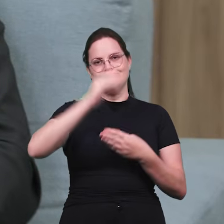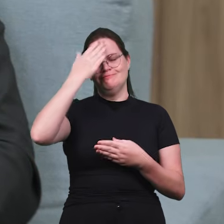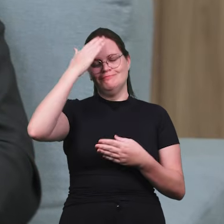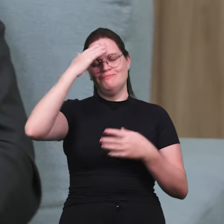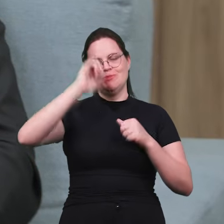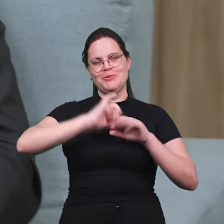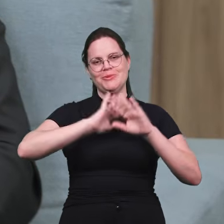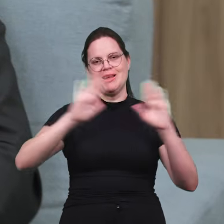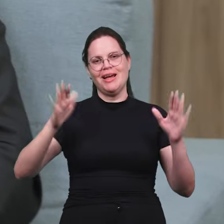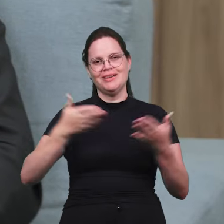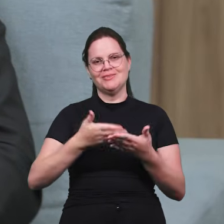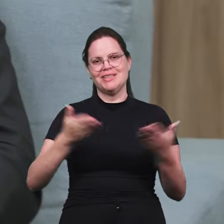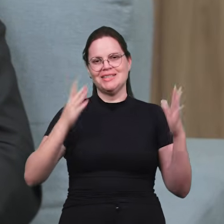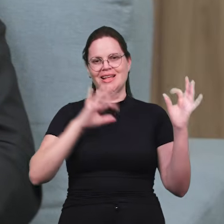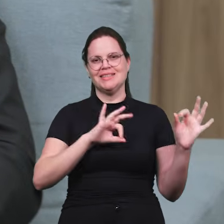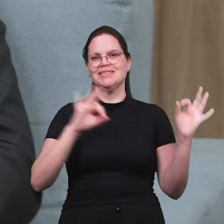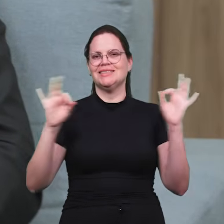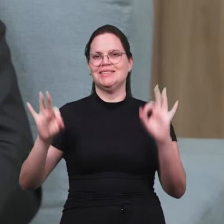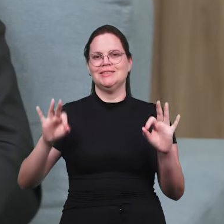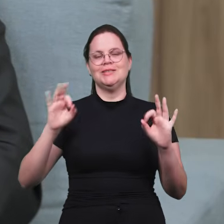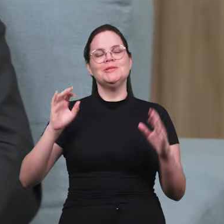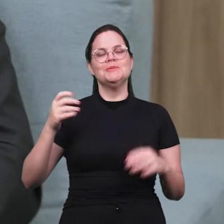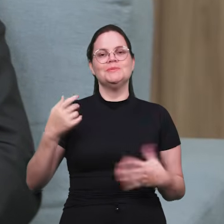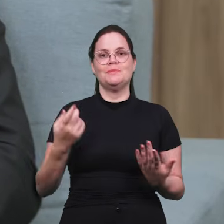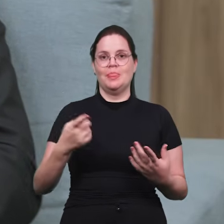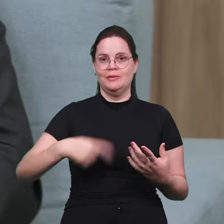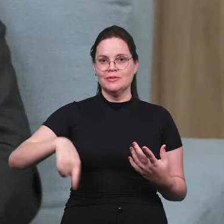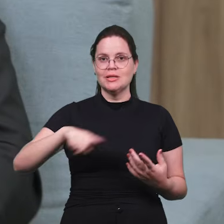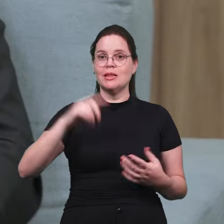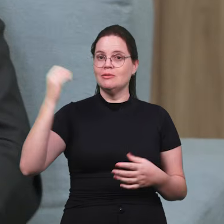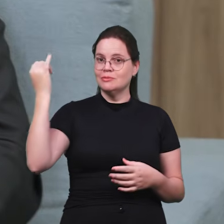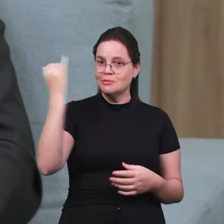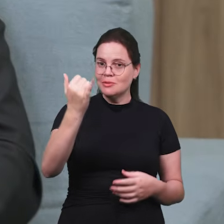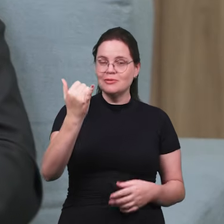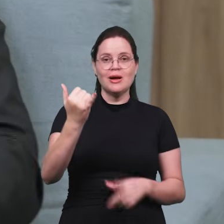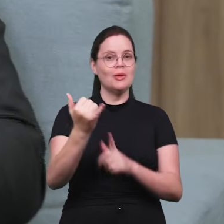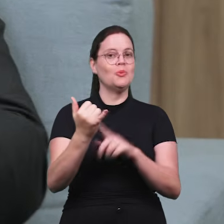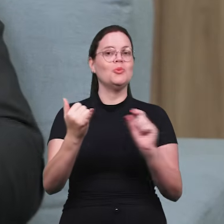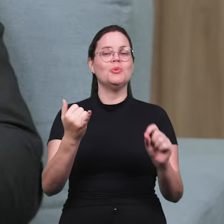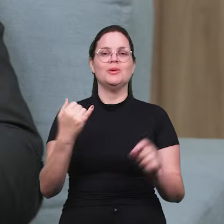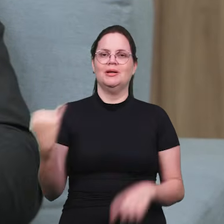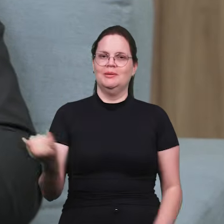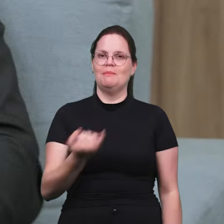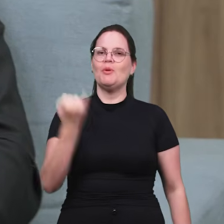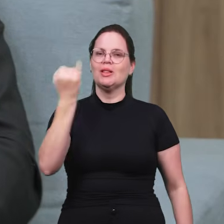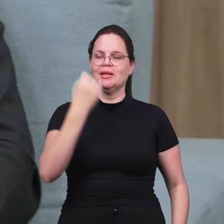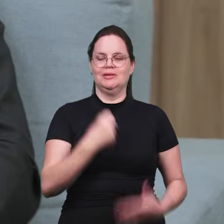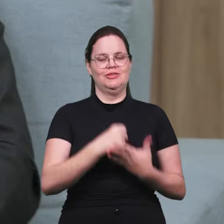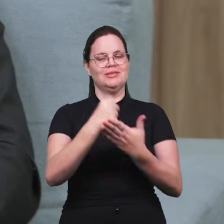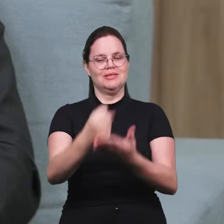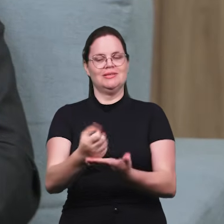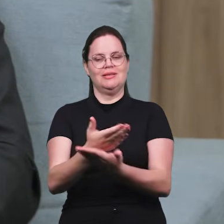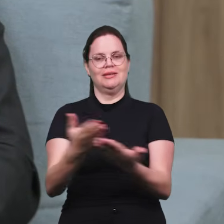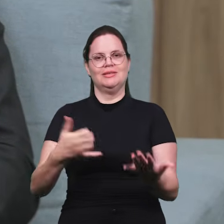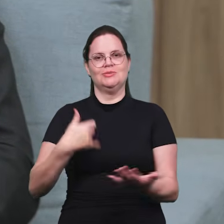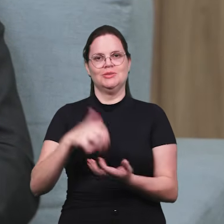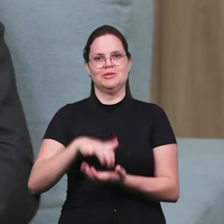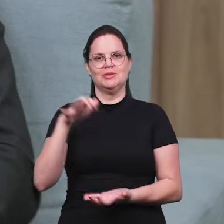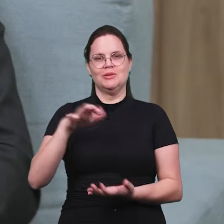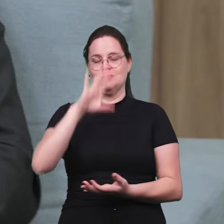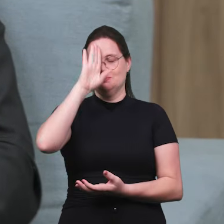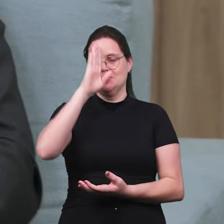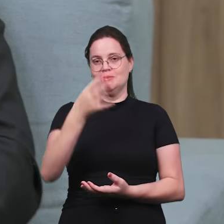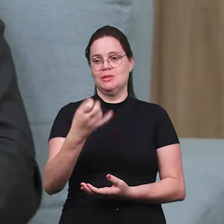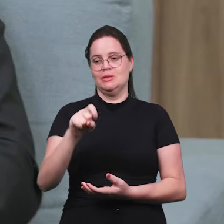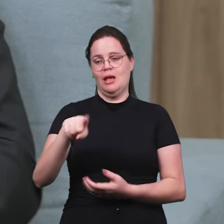para todos os nossos telespectadores, para aqueles que nos assistem, que é importante essa assistência aos idosos, principalmente quando